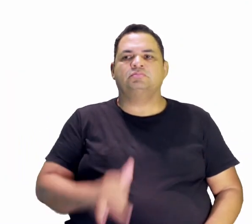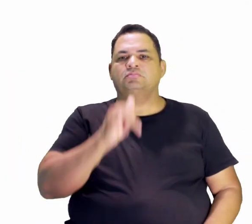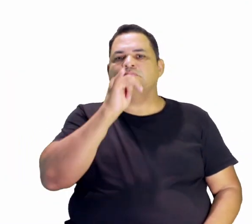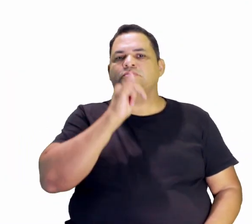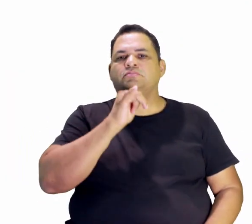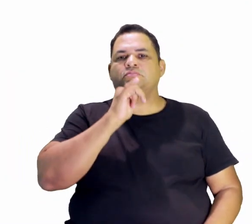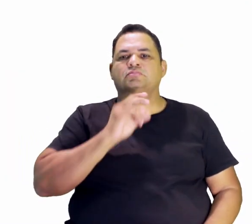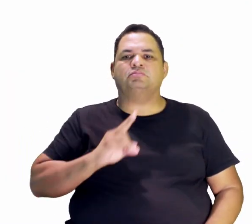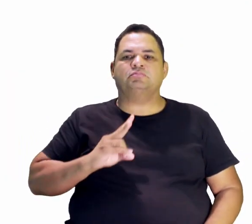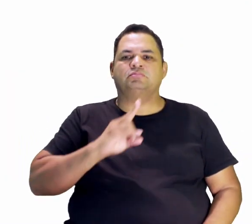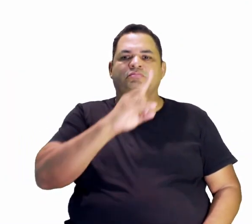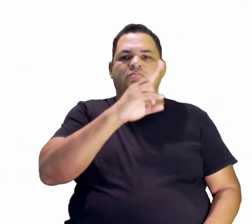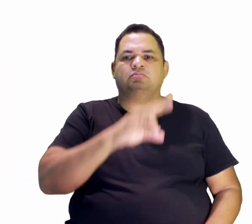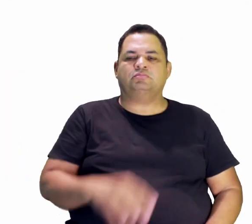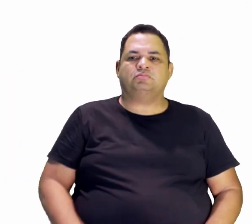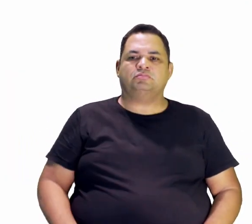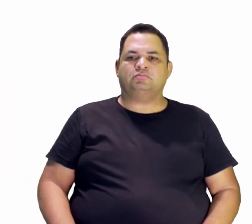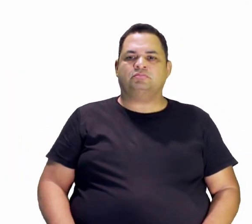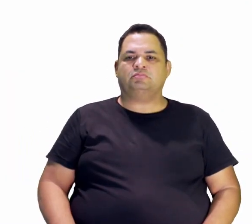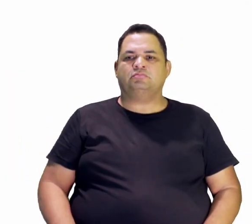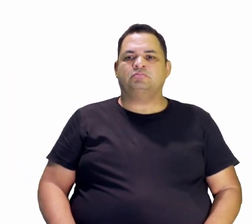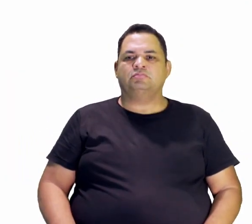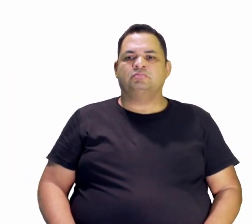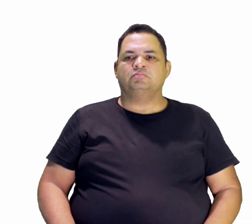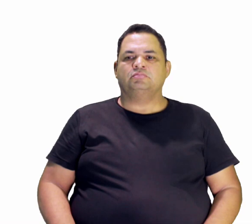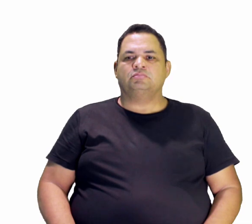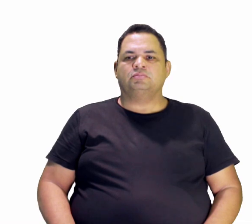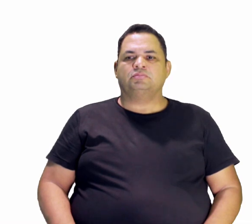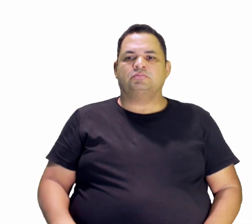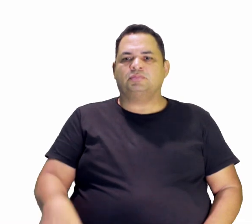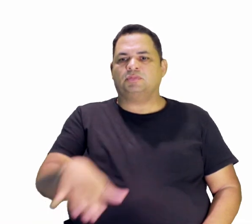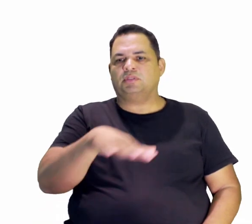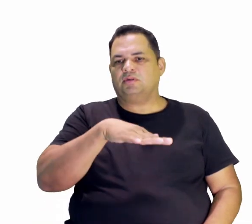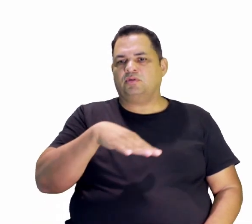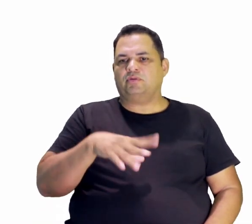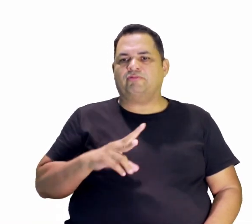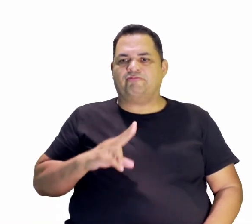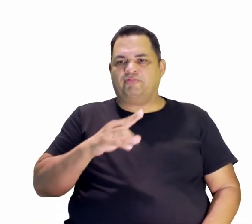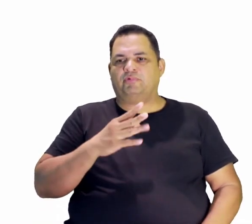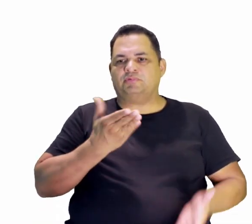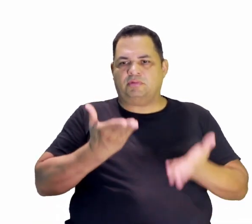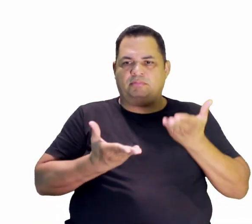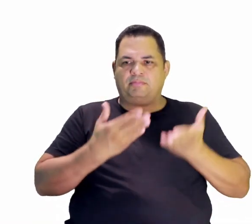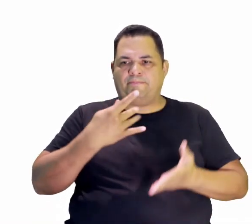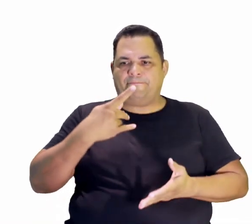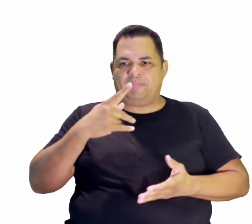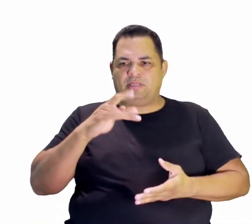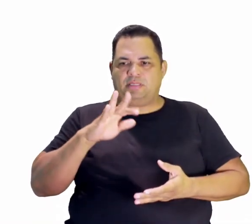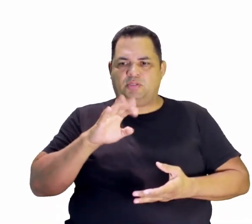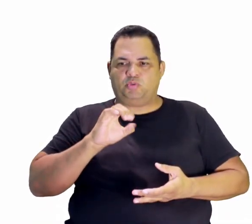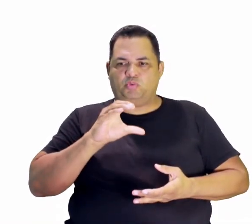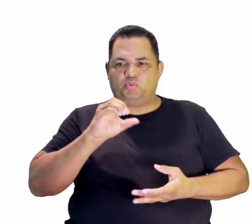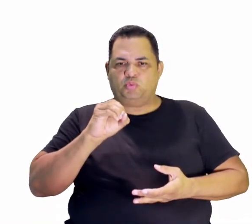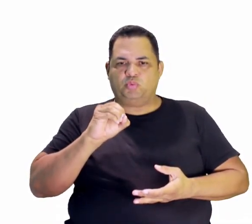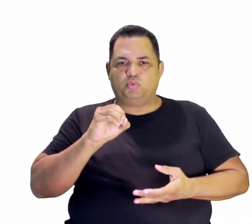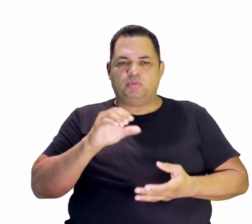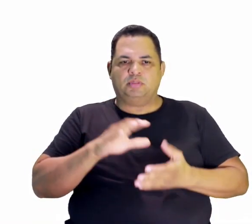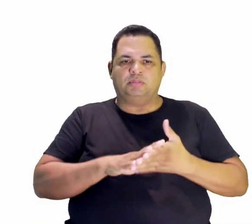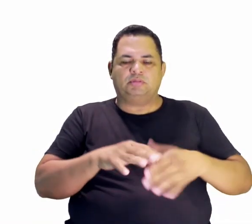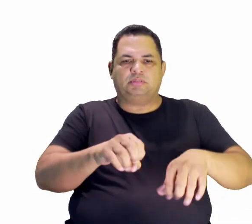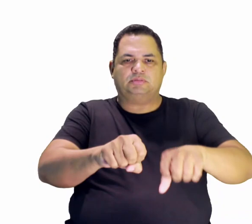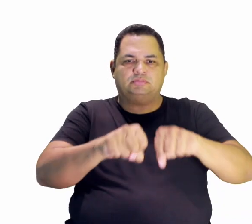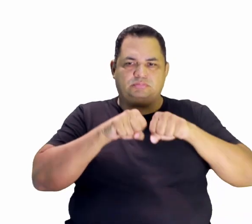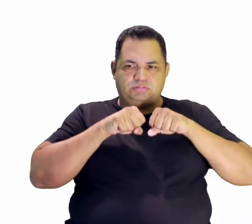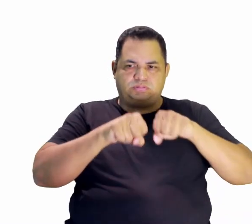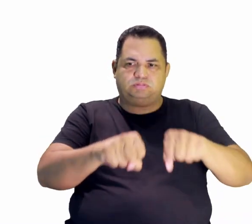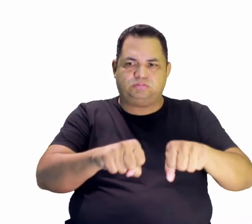Exemplos de força aí. As forças de campo, como a força peso, essa não tem como escapar dela. Está levantando